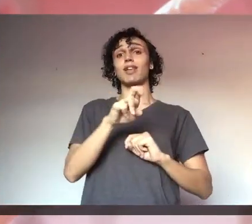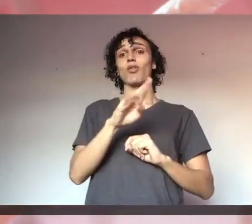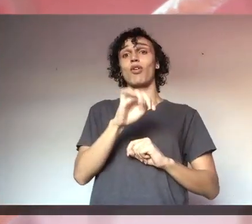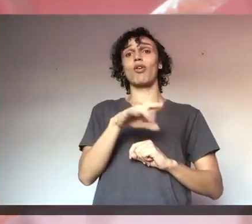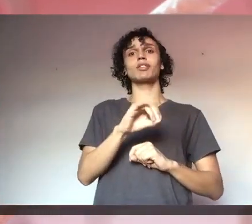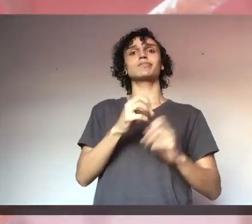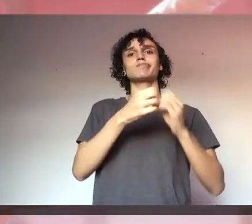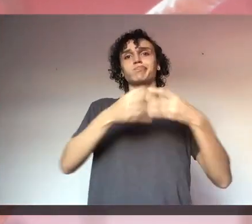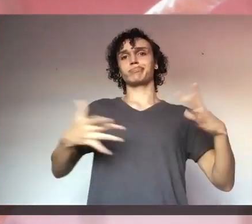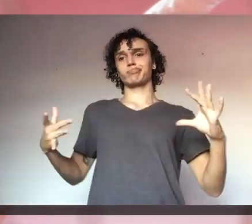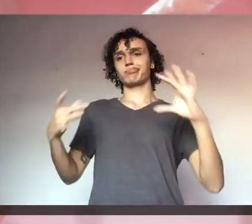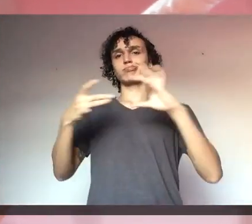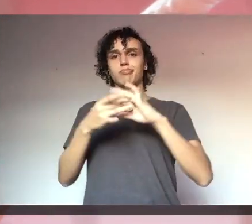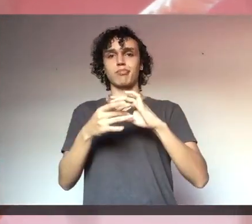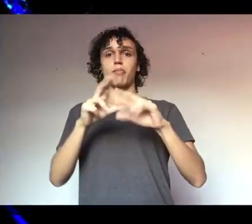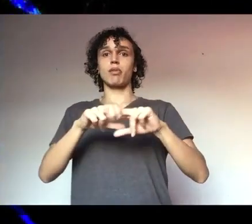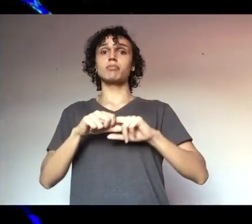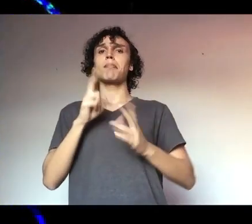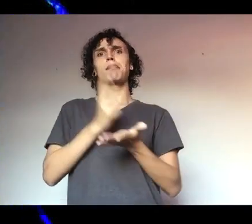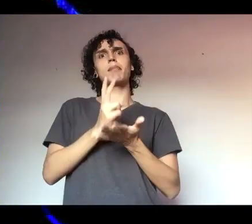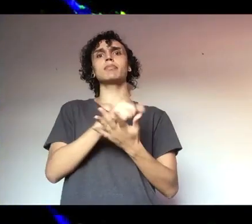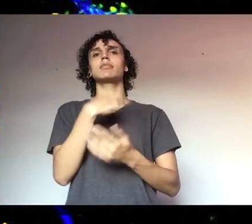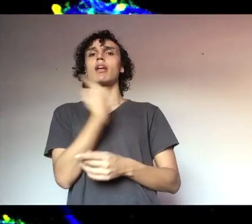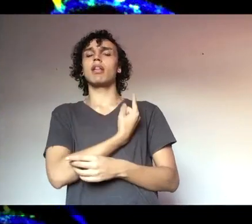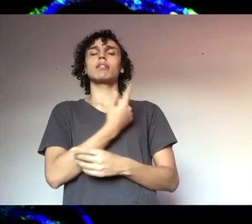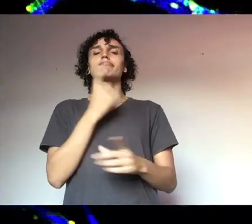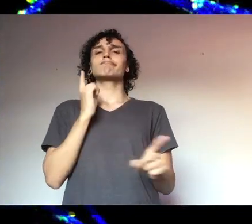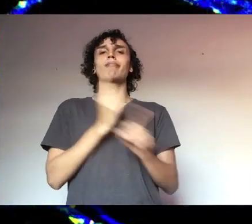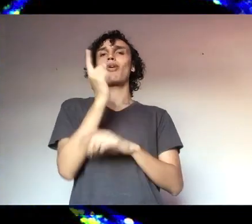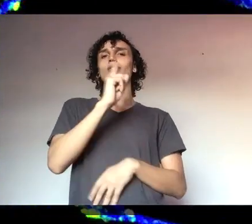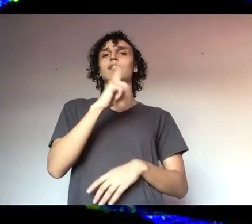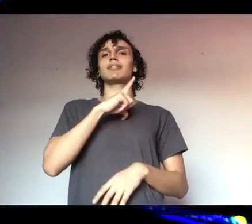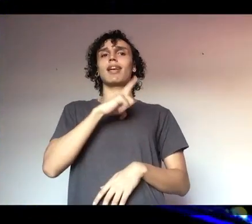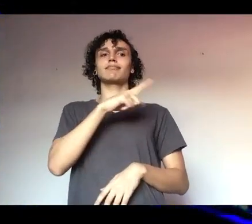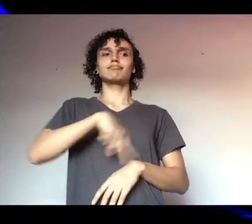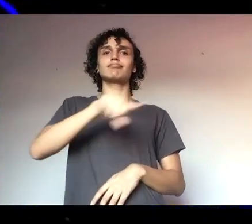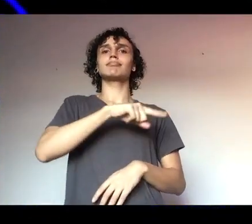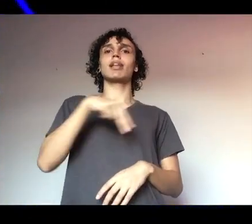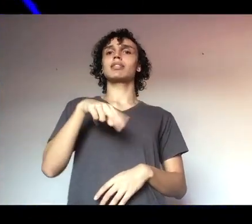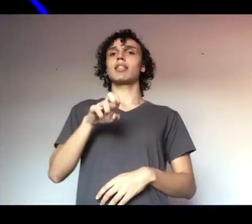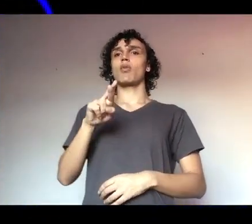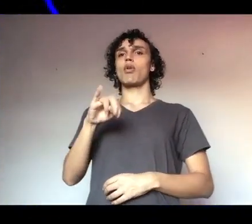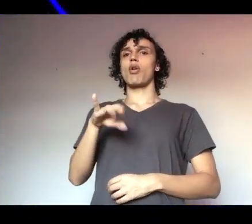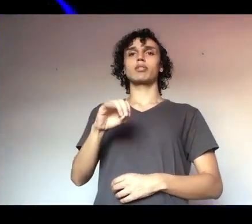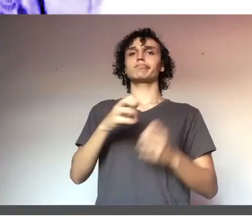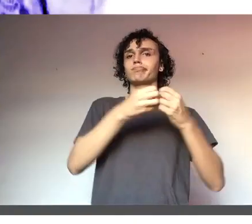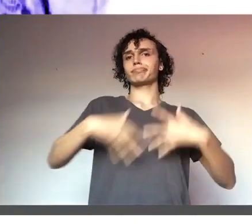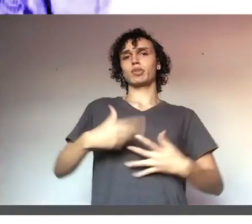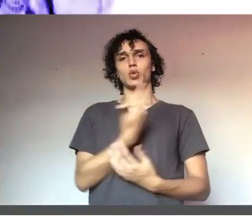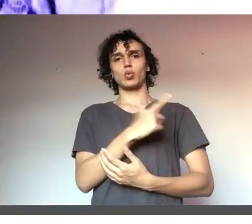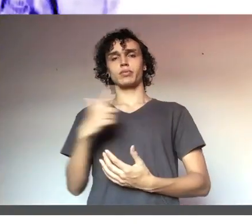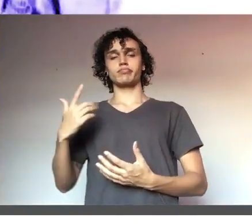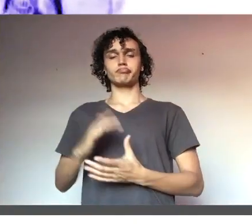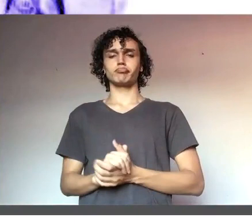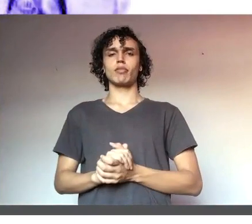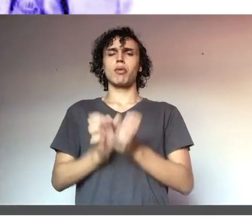neurônio diretamente vai ser afetado também, mesmo que a gente não tenha encontrado os neurônios infectados pelo vírus. Os